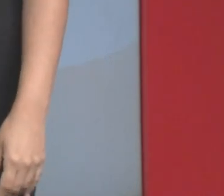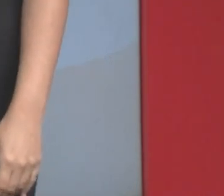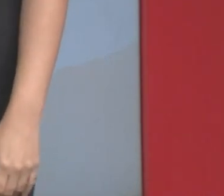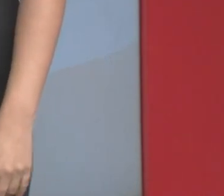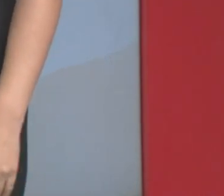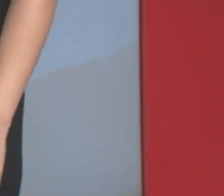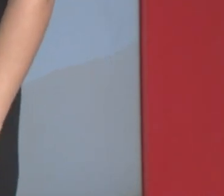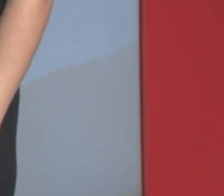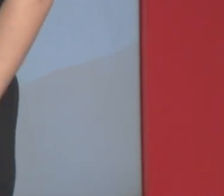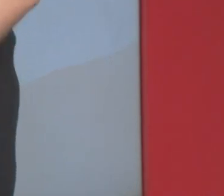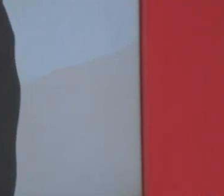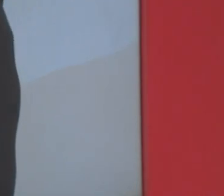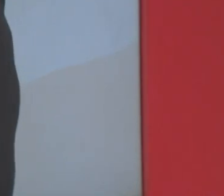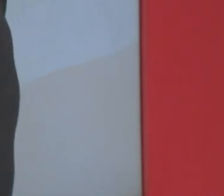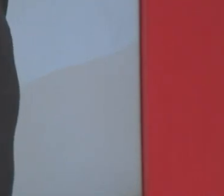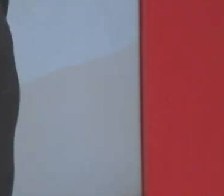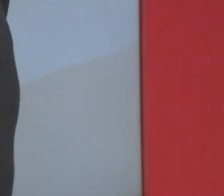surdo?